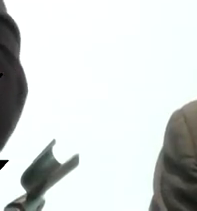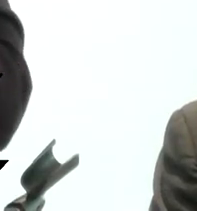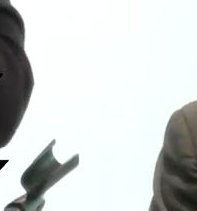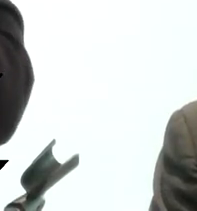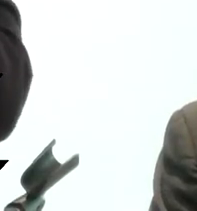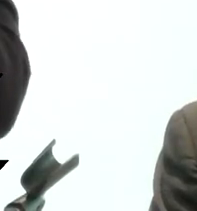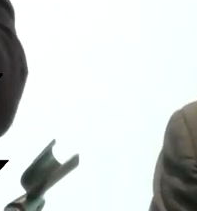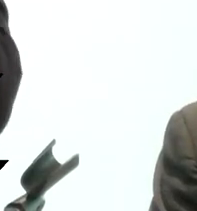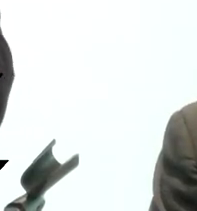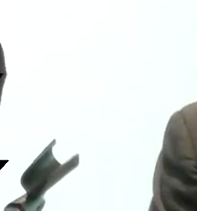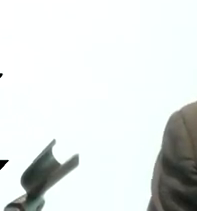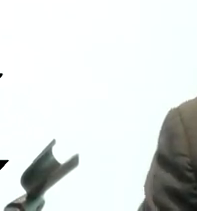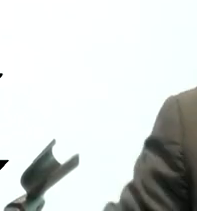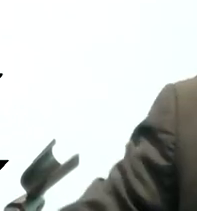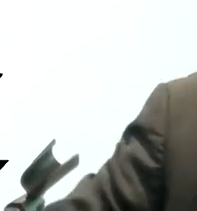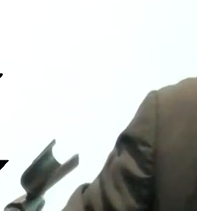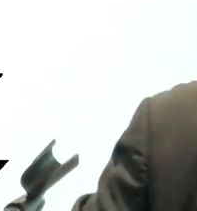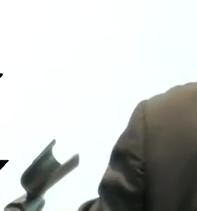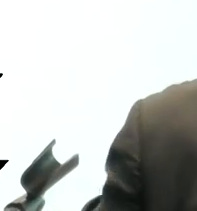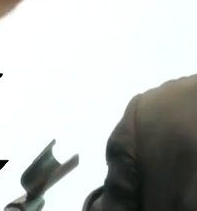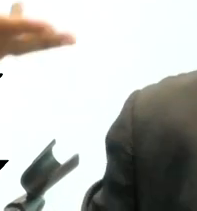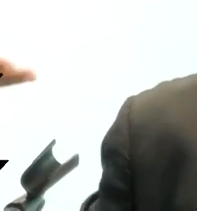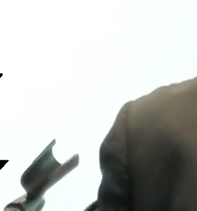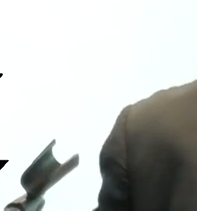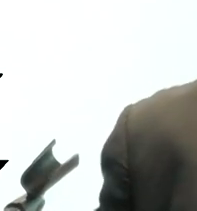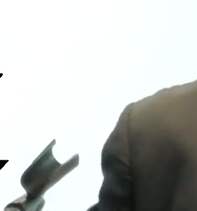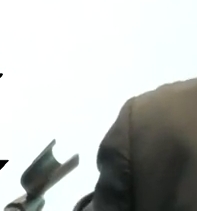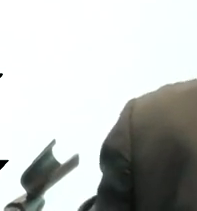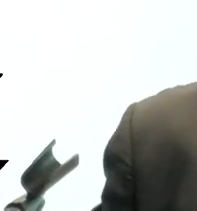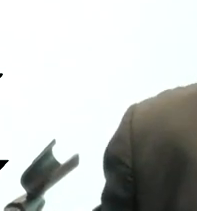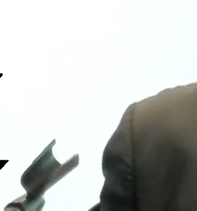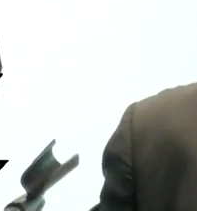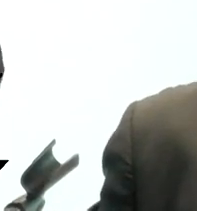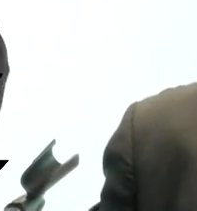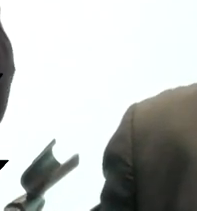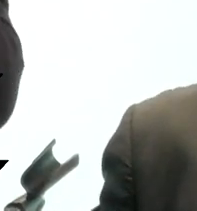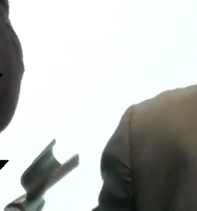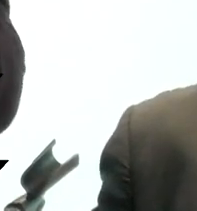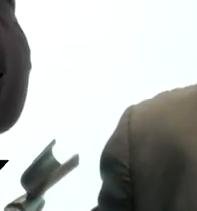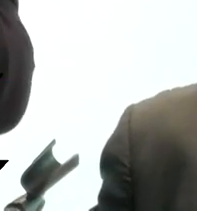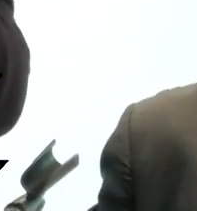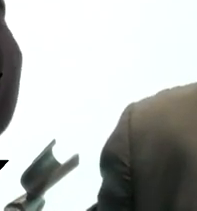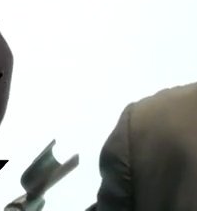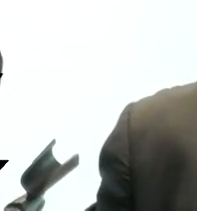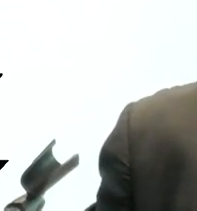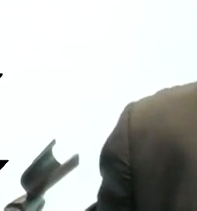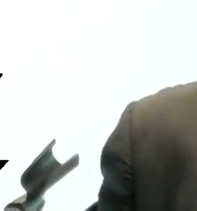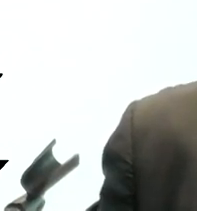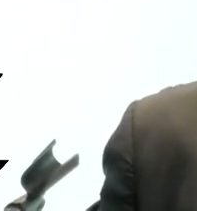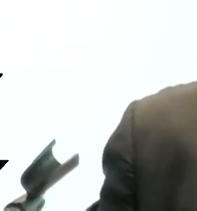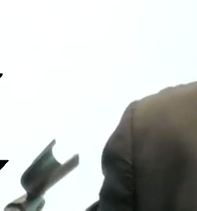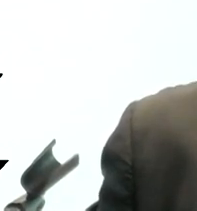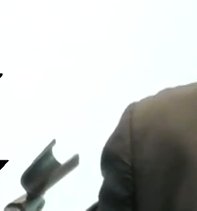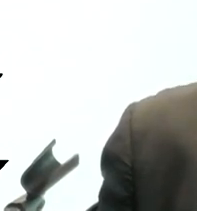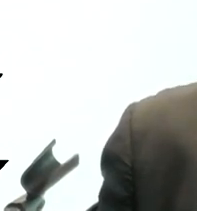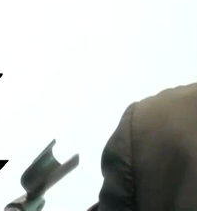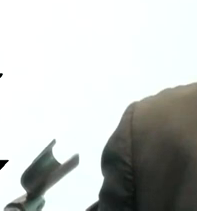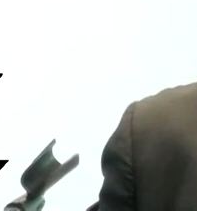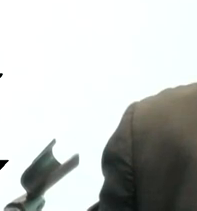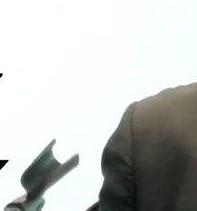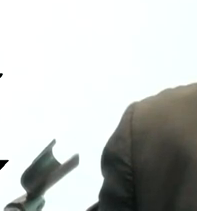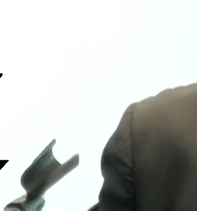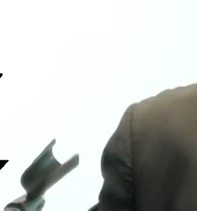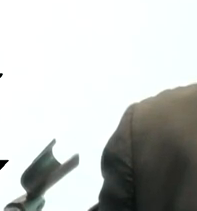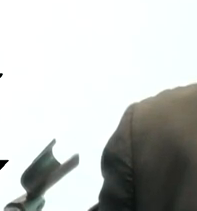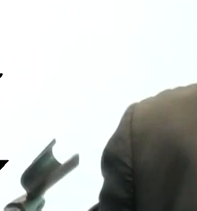também existem aqui no nosso estado né Já temos um diálogo nessa direção a comissão também trata de assuntos de lgbtfobia